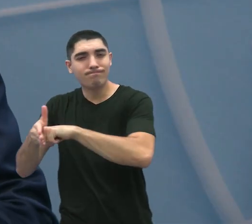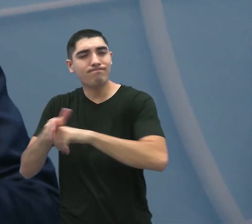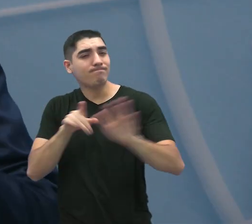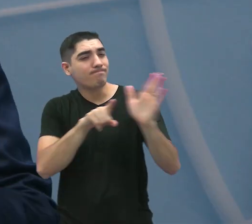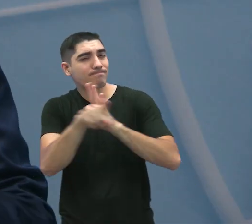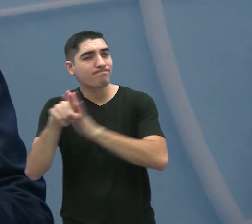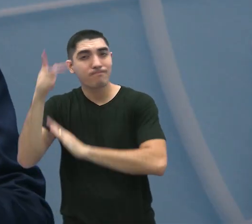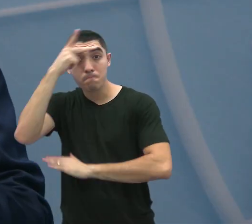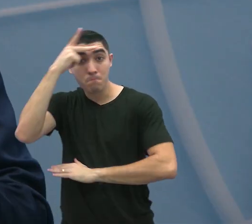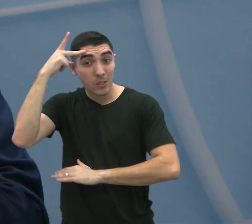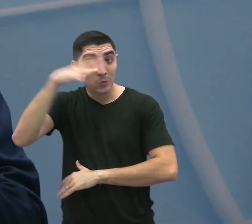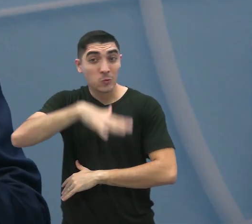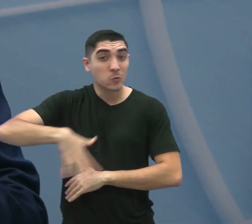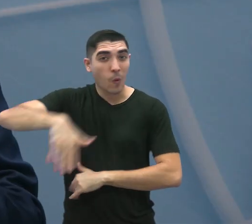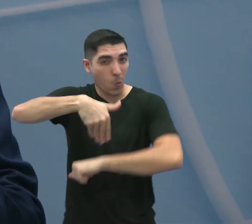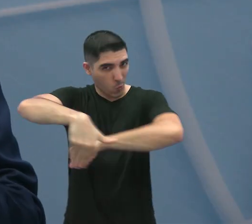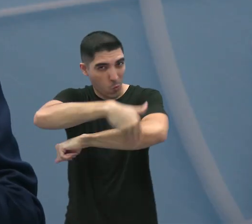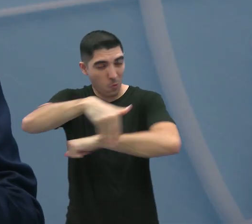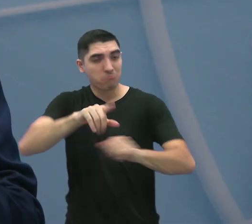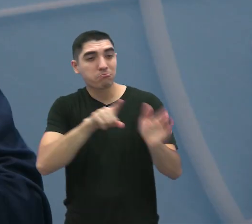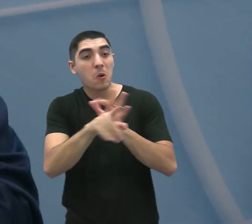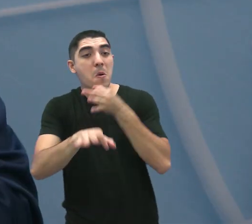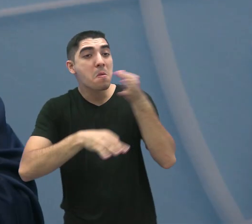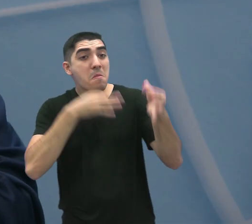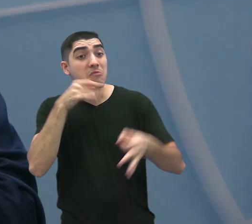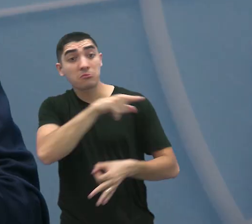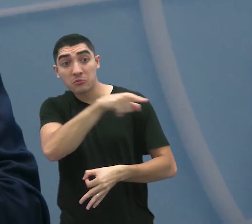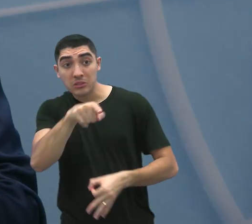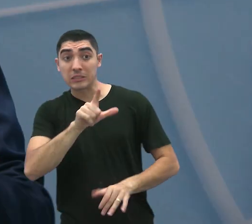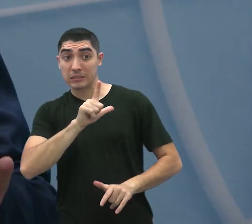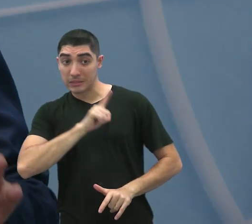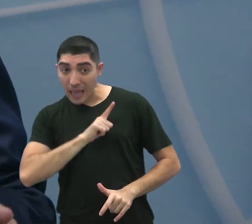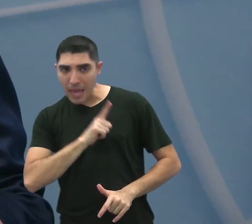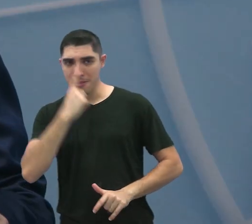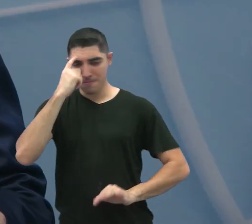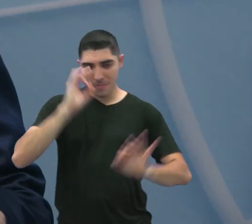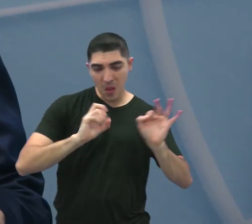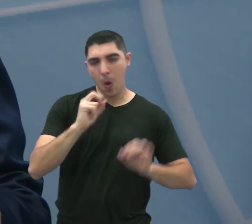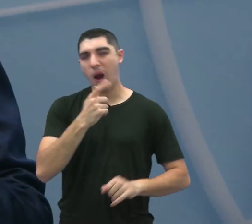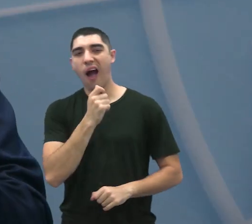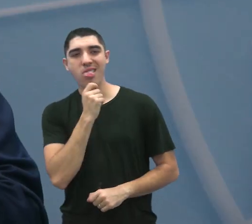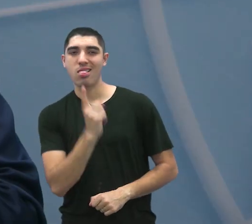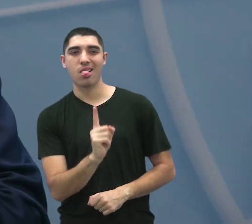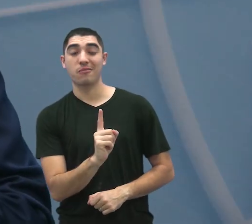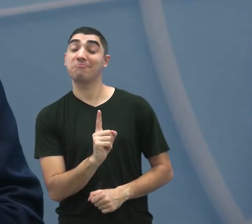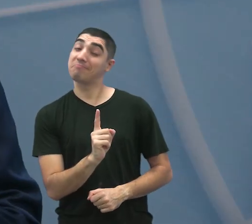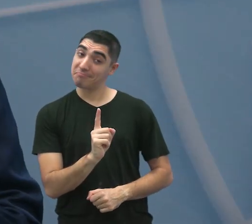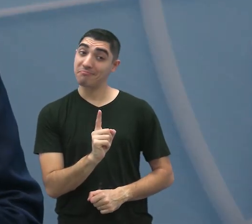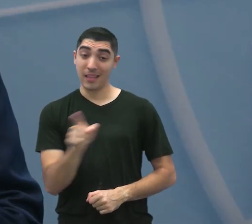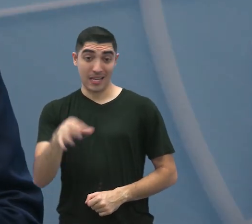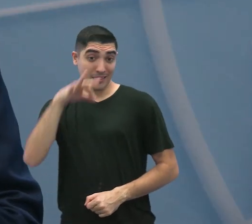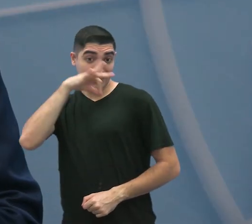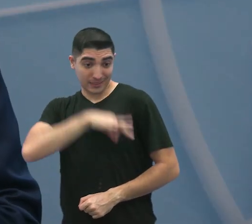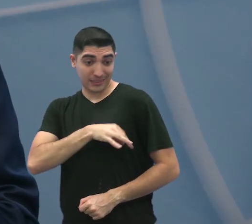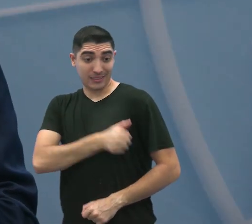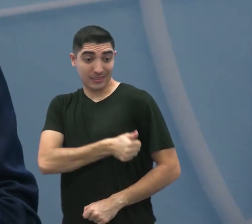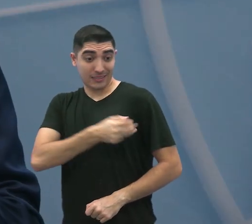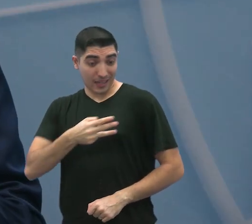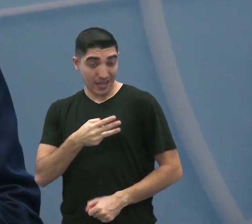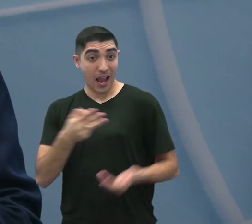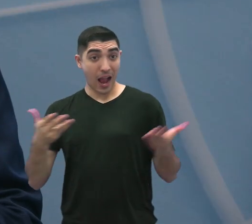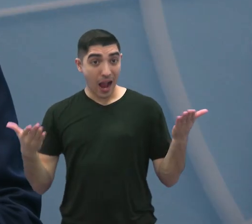se planejando. Ou seja, né, estão ou nem tanto assim, para usar esse dinheiro extra de